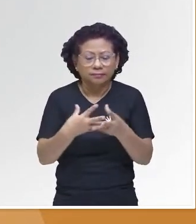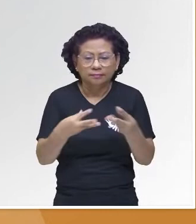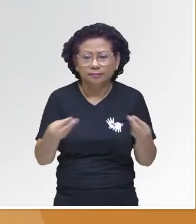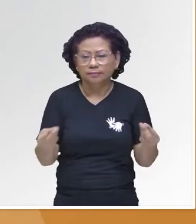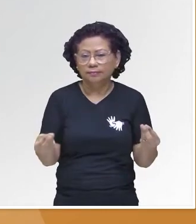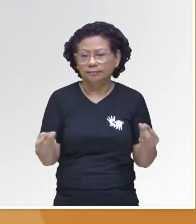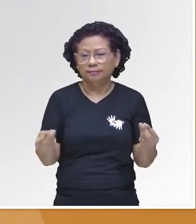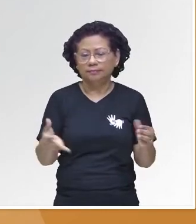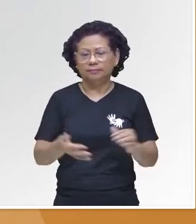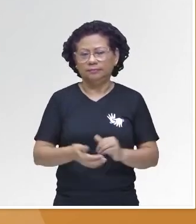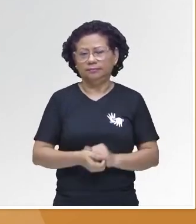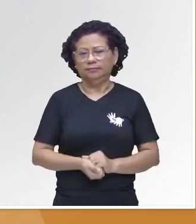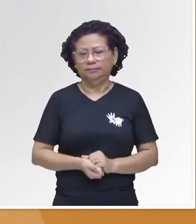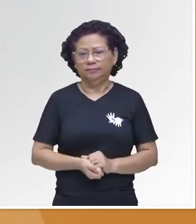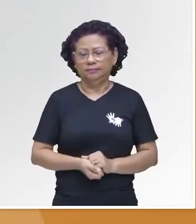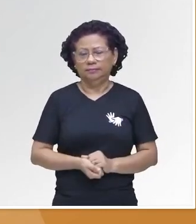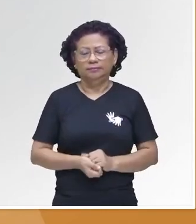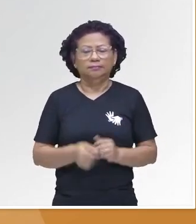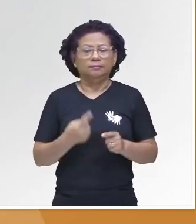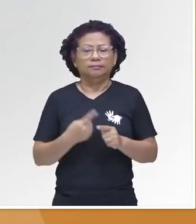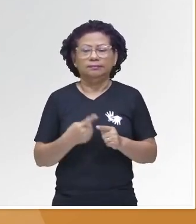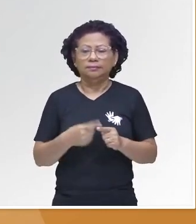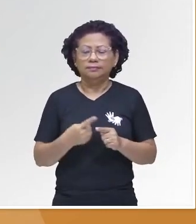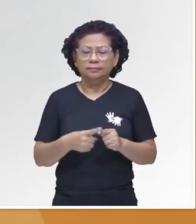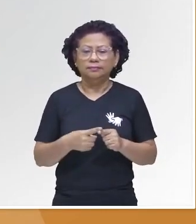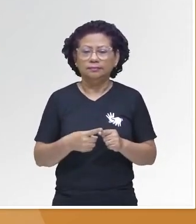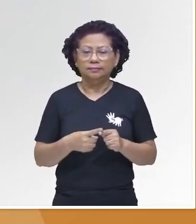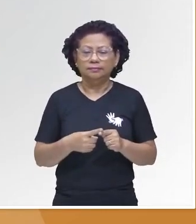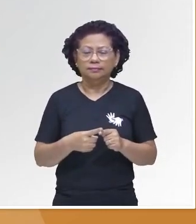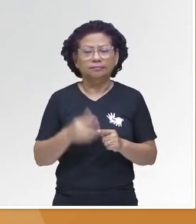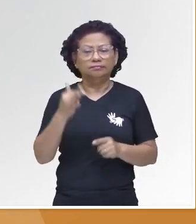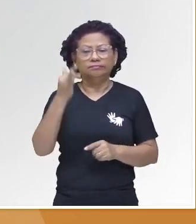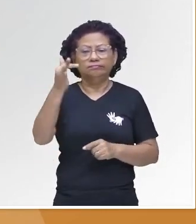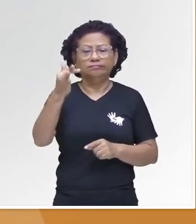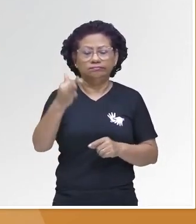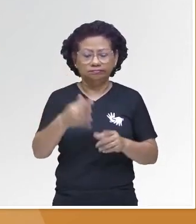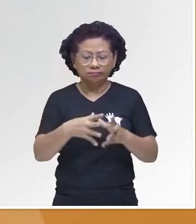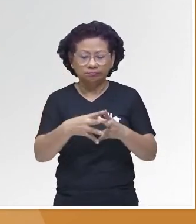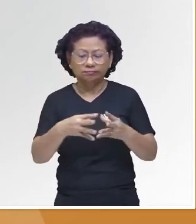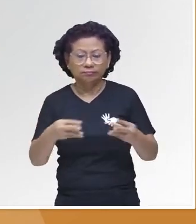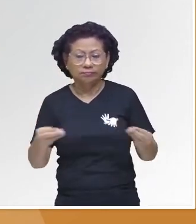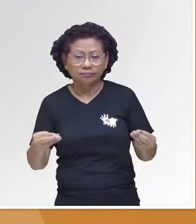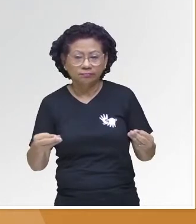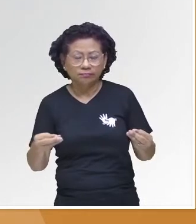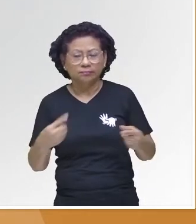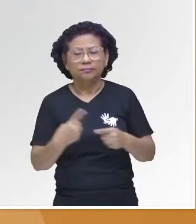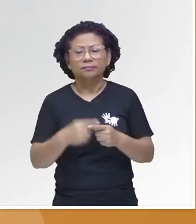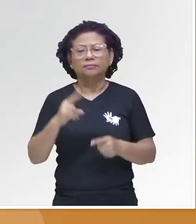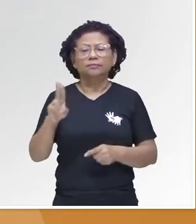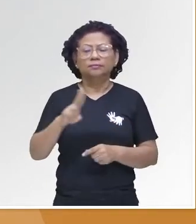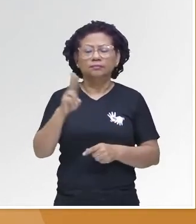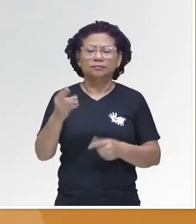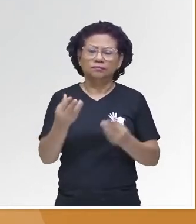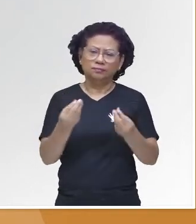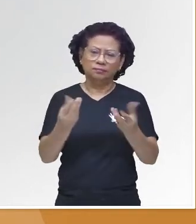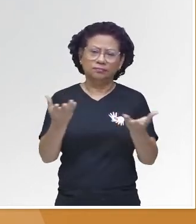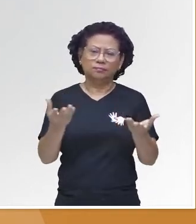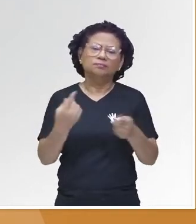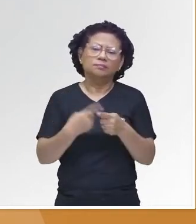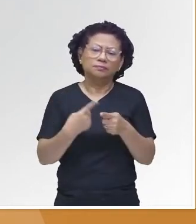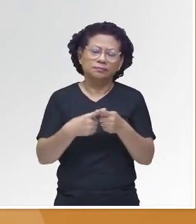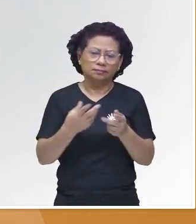E acaba que é a fonte mais utilizada, né, nos grandes países. Por quê?